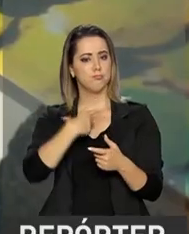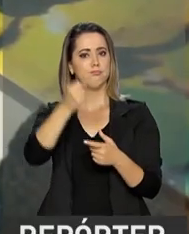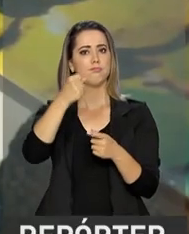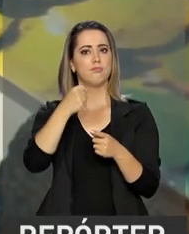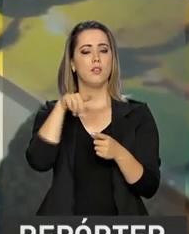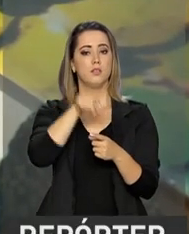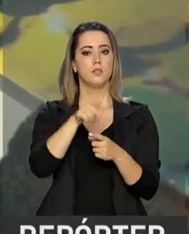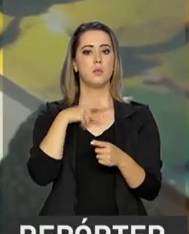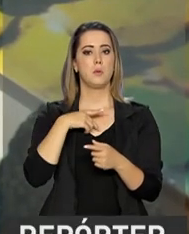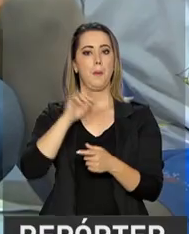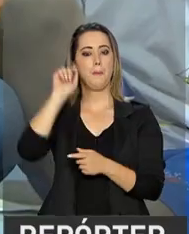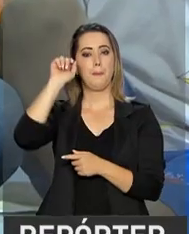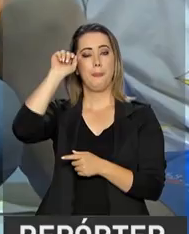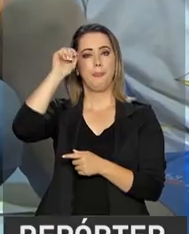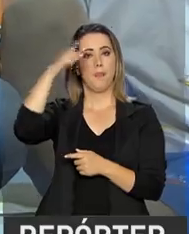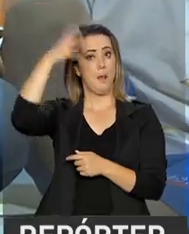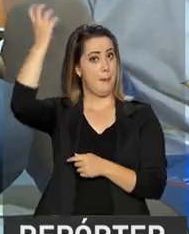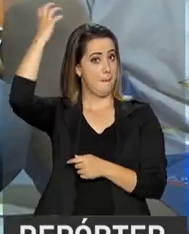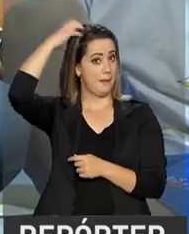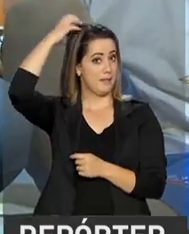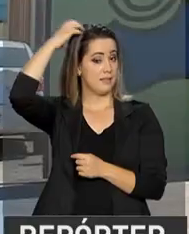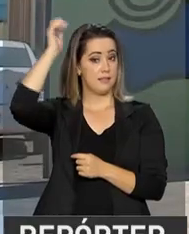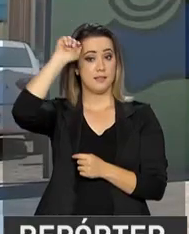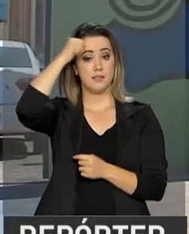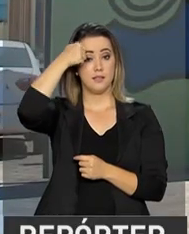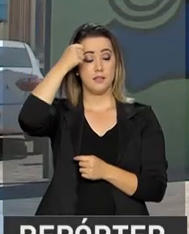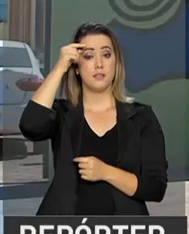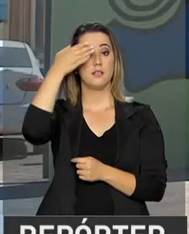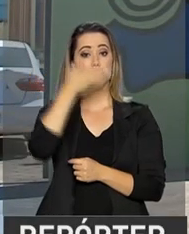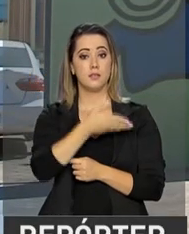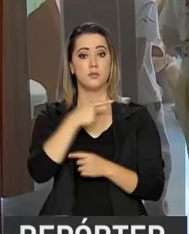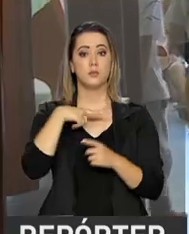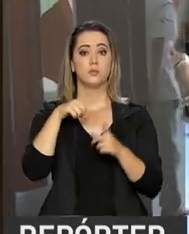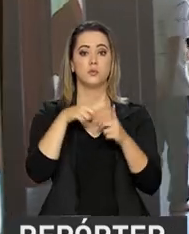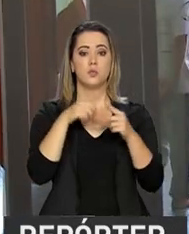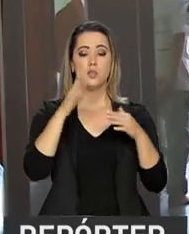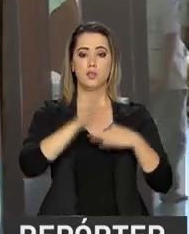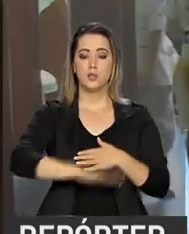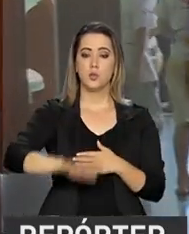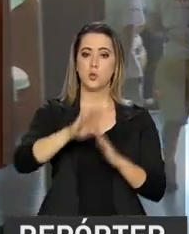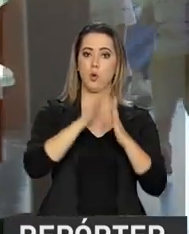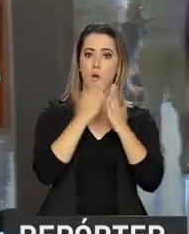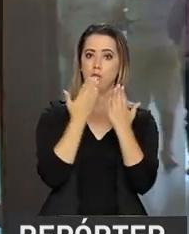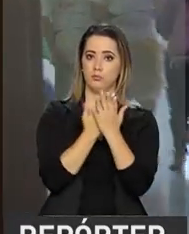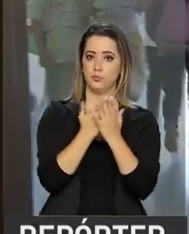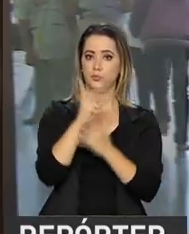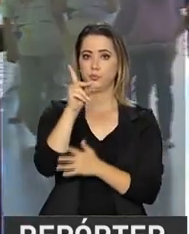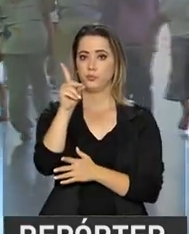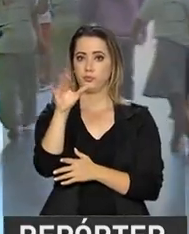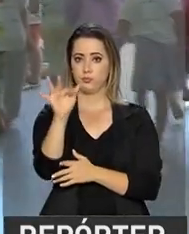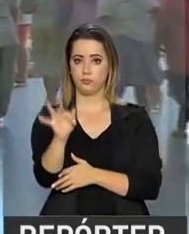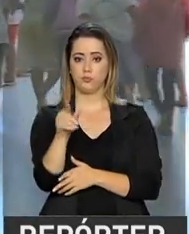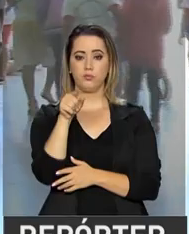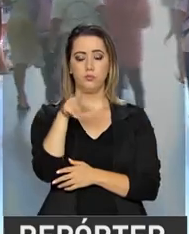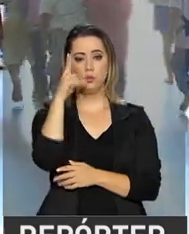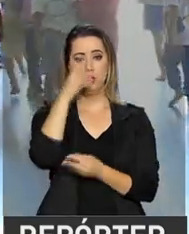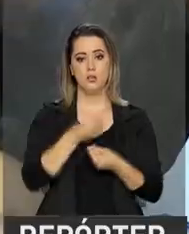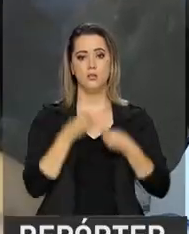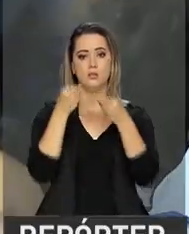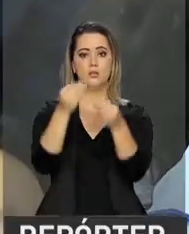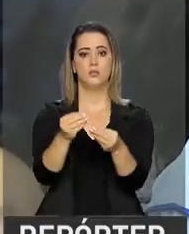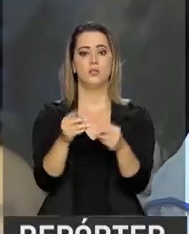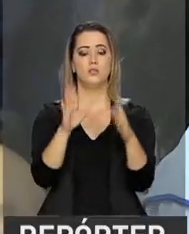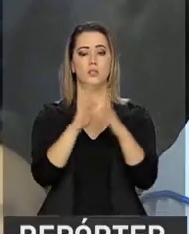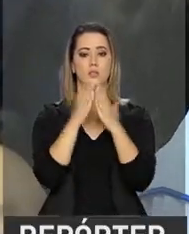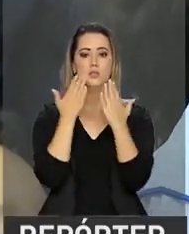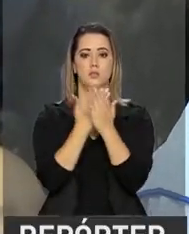princesas negras que esta professora do jardim de infância de uma escola pública do distrito federal levou para a sala